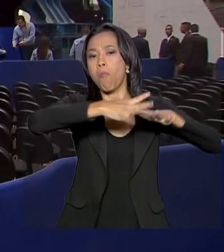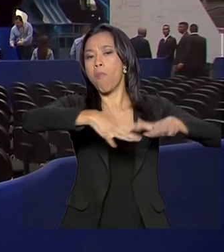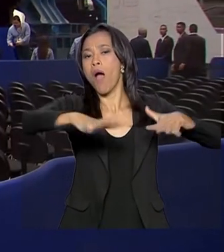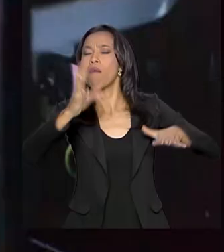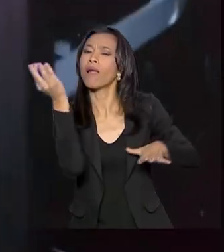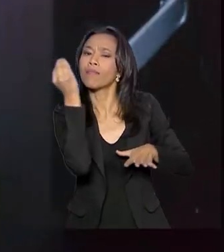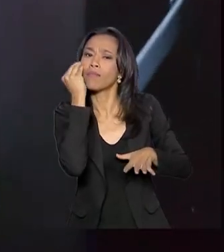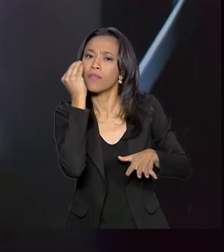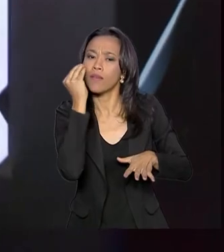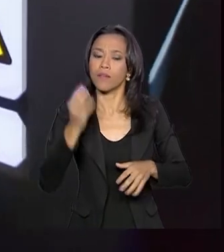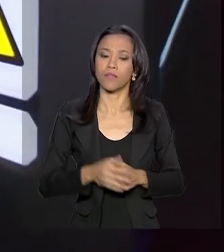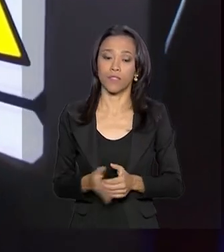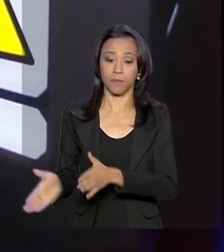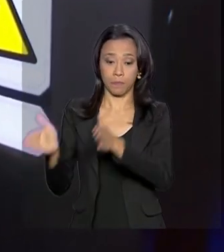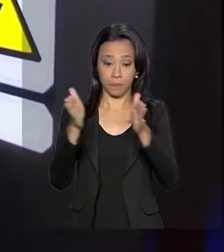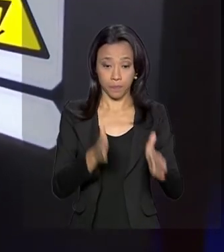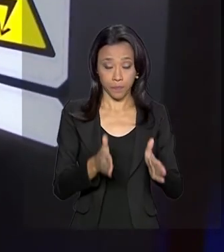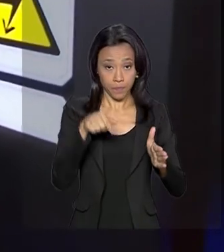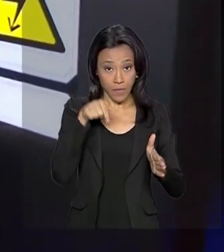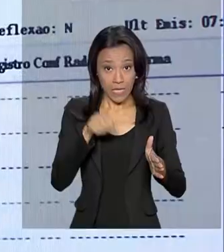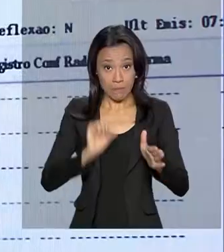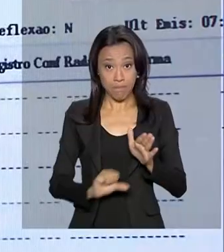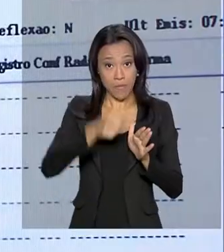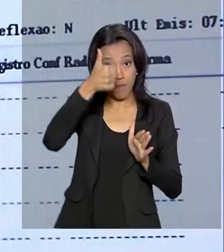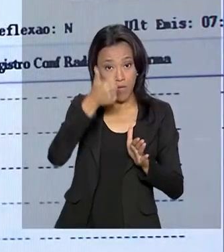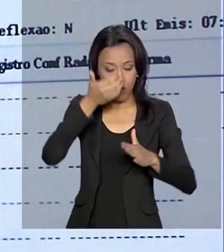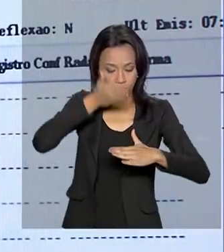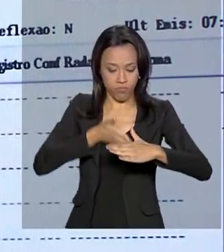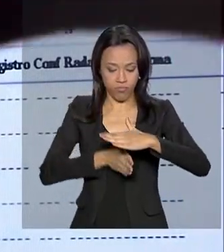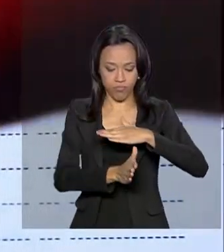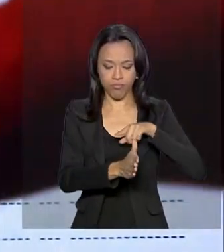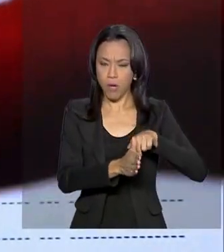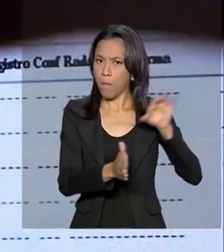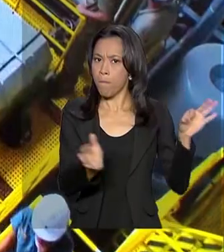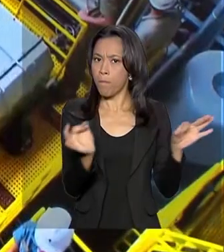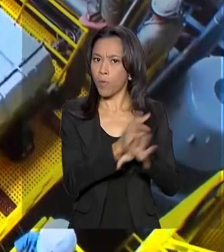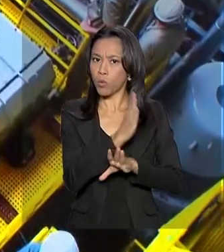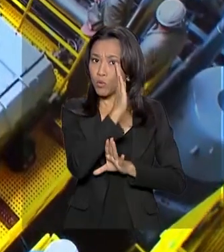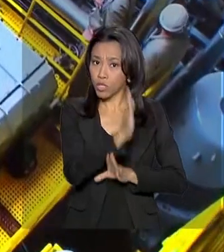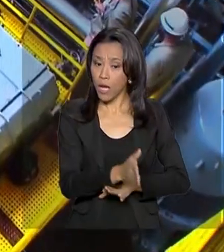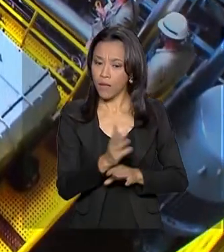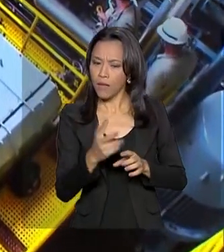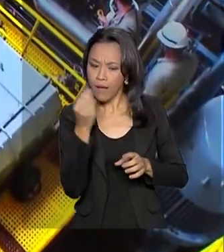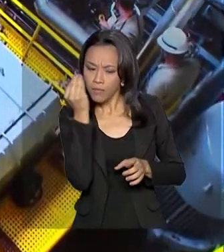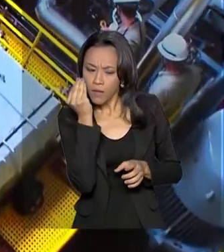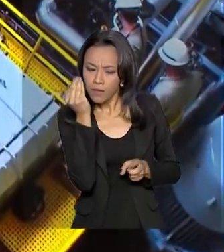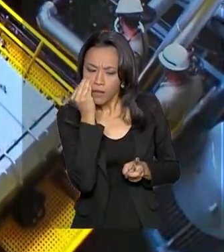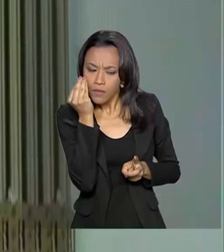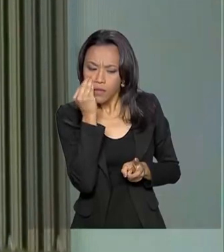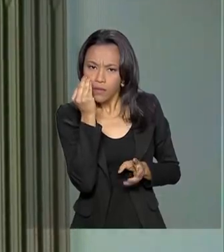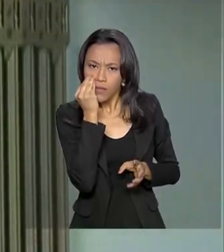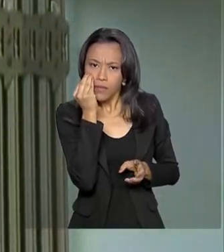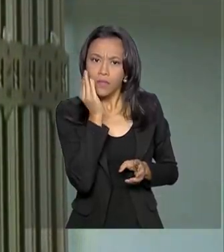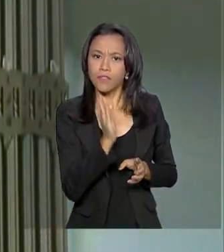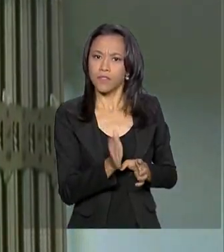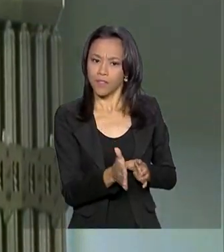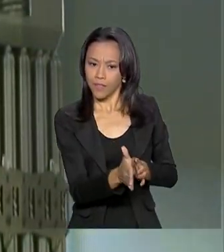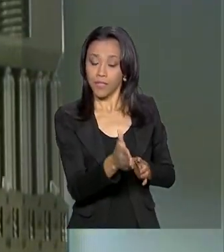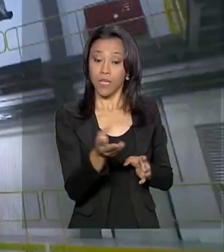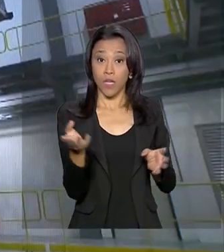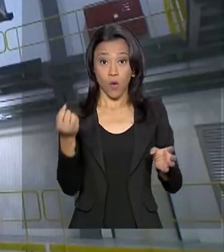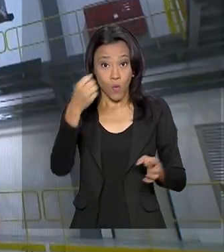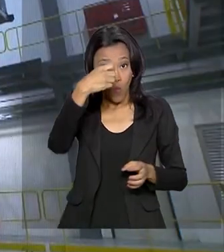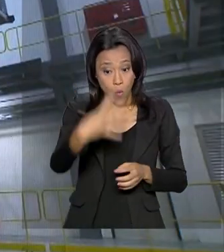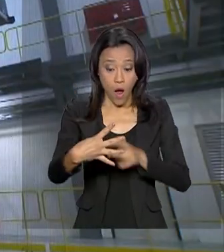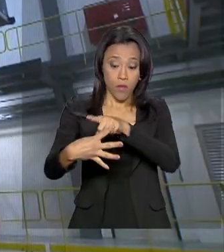testes. O Riachuelo, o primeiro submarino já pronto, está em fase final de testagem. Após a entrega dos